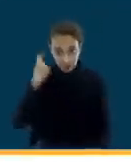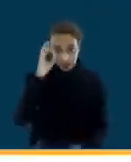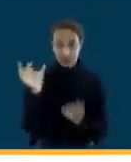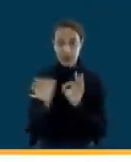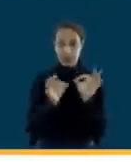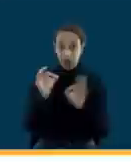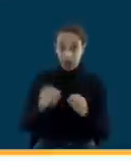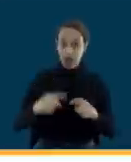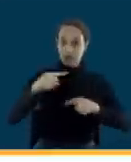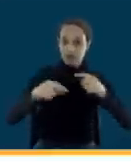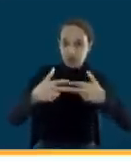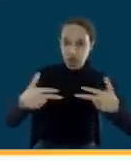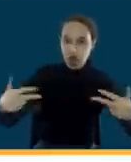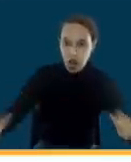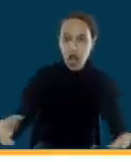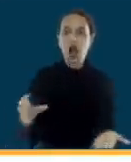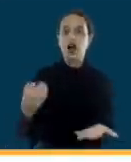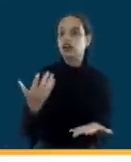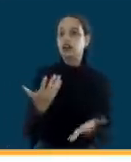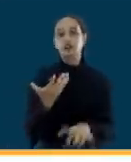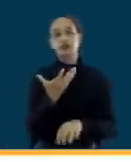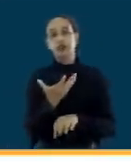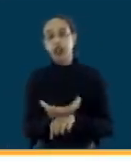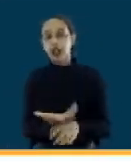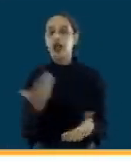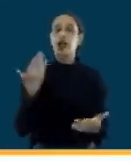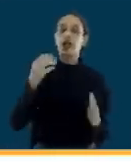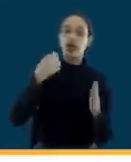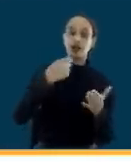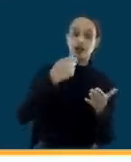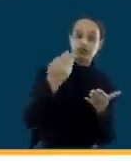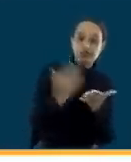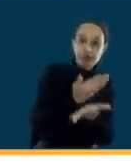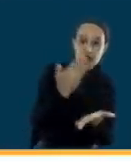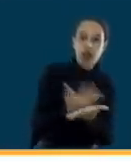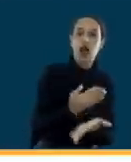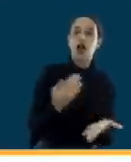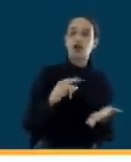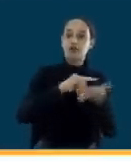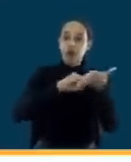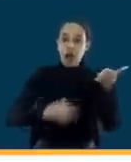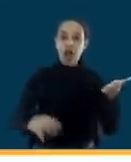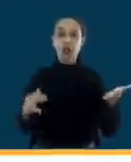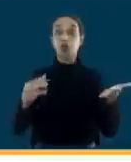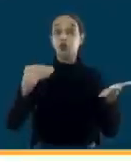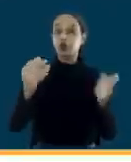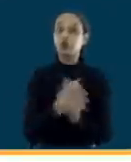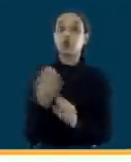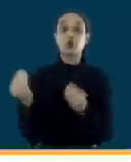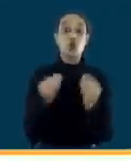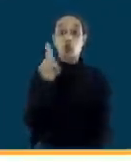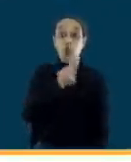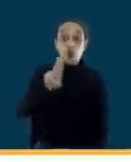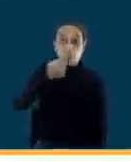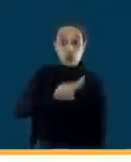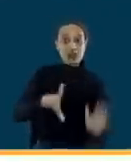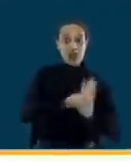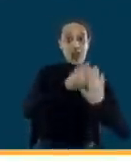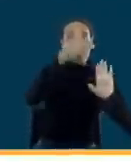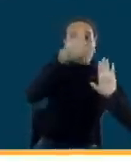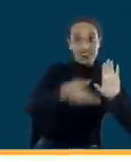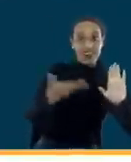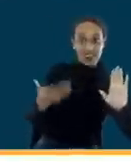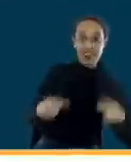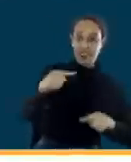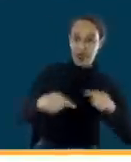pedagógico, um manual, uma cartilha. Nós estamos brincando que são os modos de usar, Lei Aldir Blanc, modos de usar, que é um material